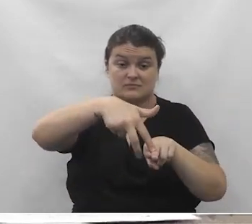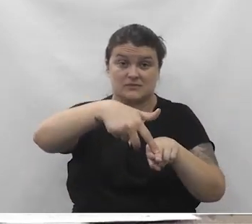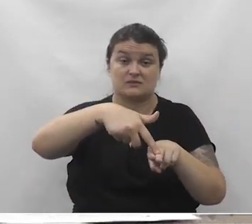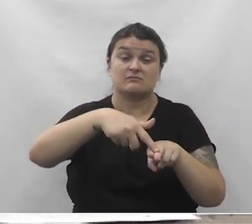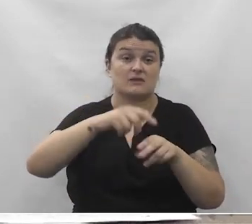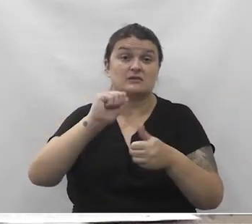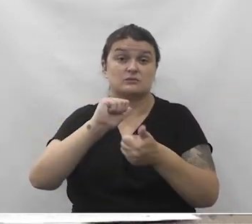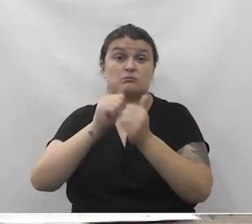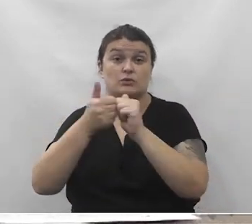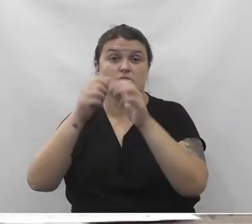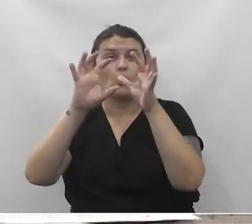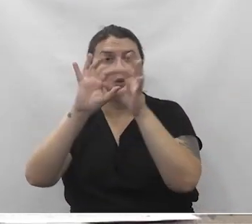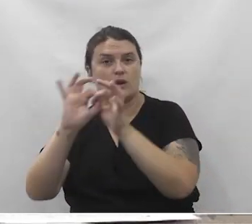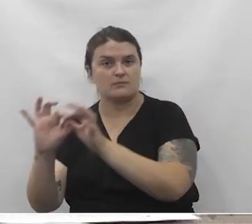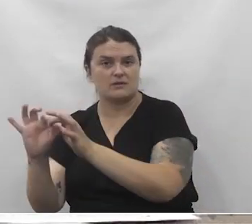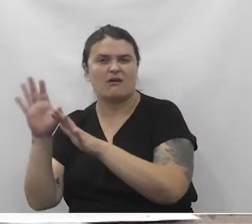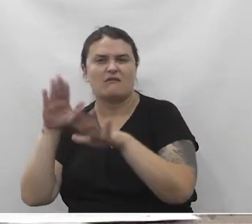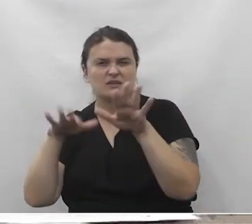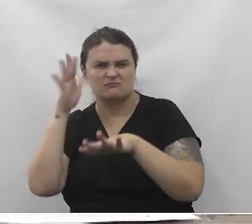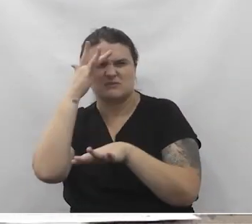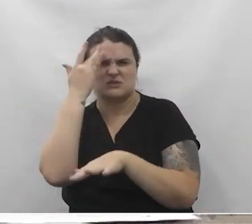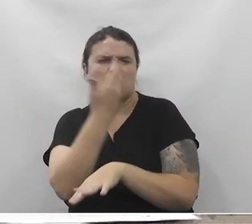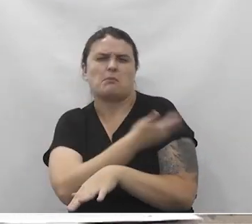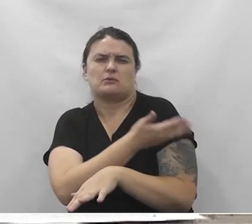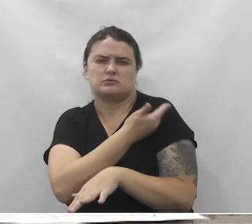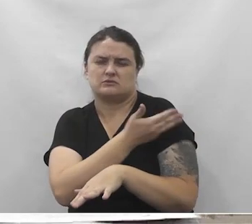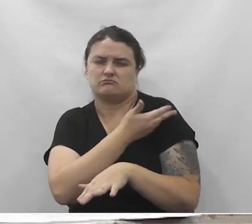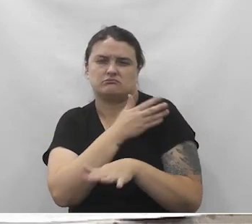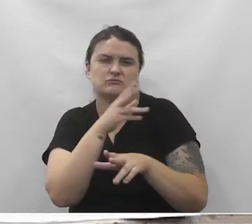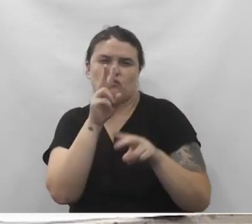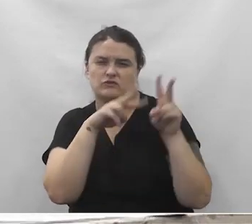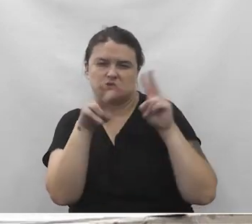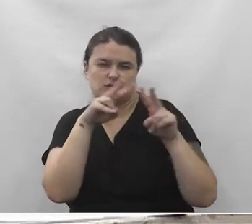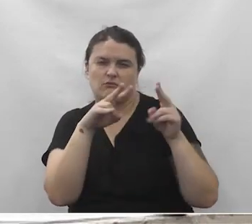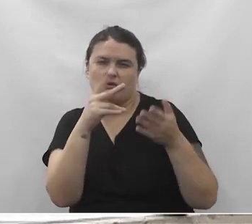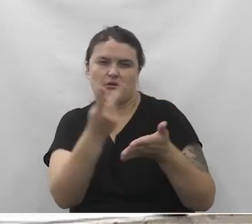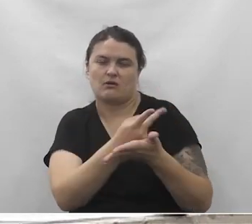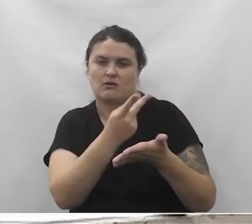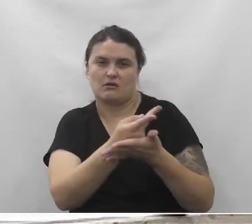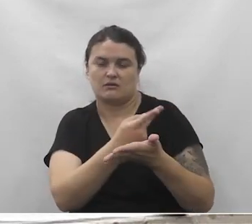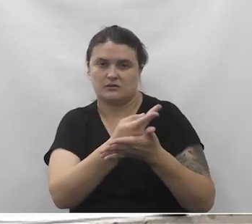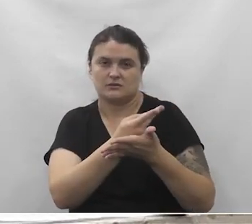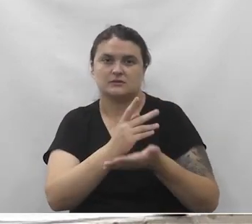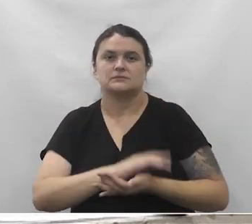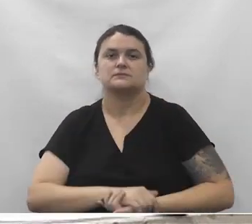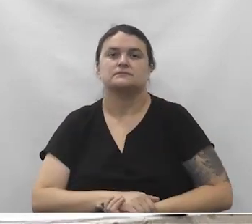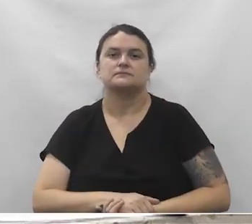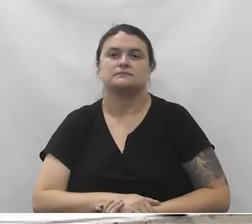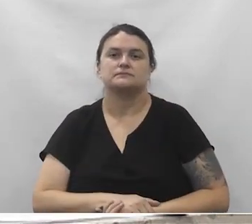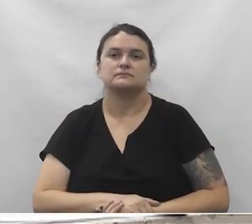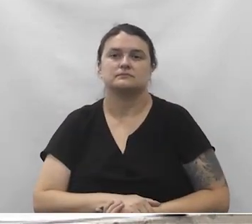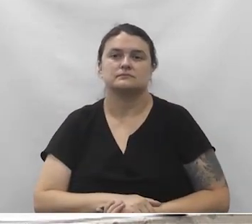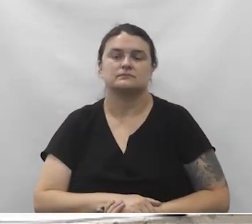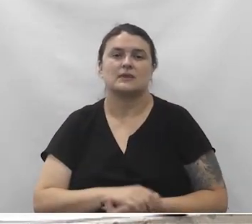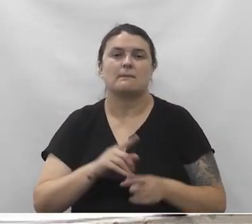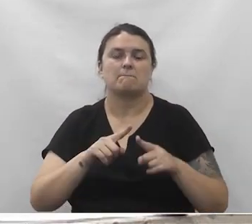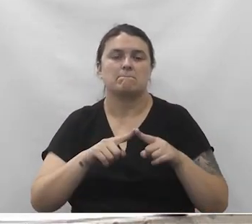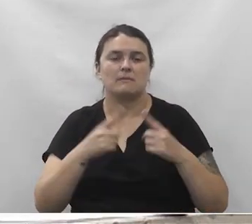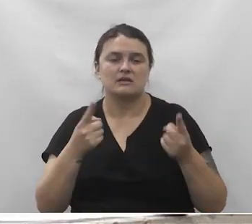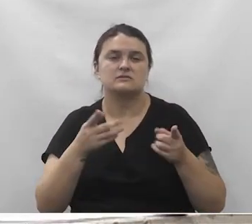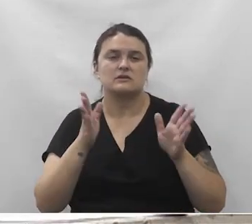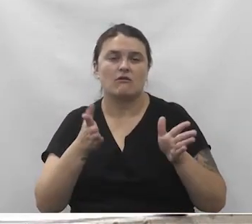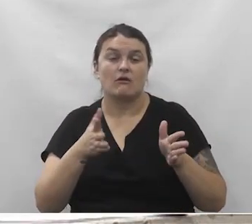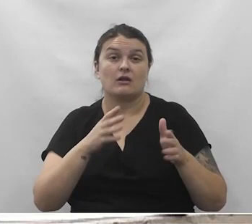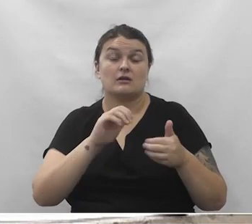esporte olímpico né o pessoal às vezes Tinha uma visão aí um pouco eh desgastada do skate Mas